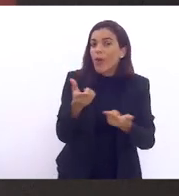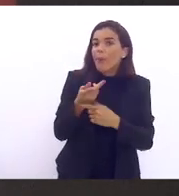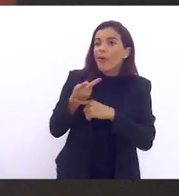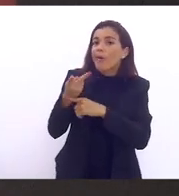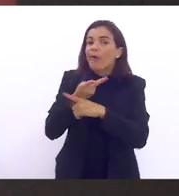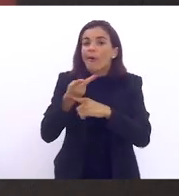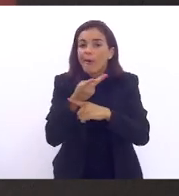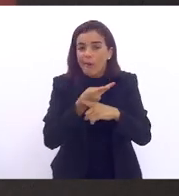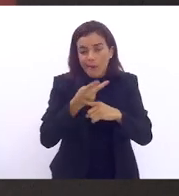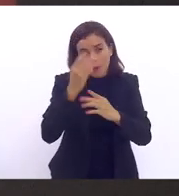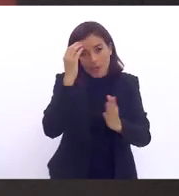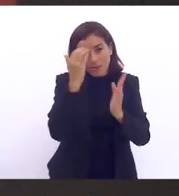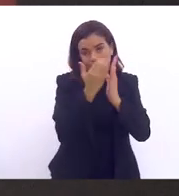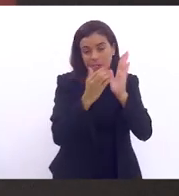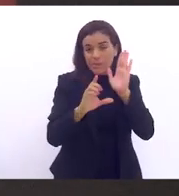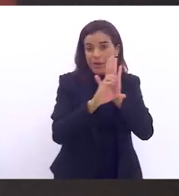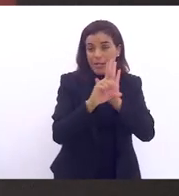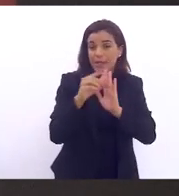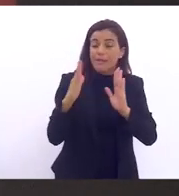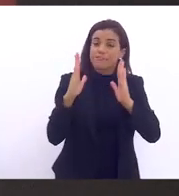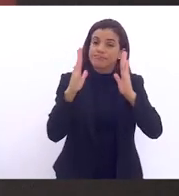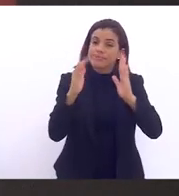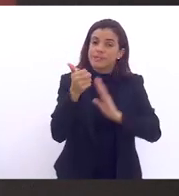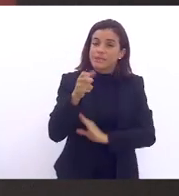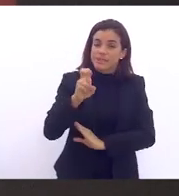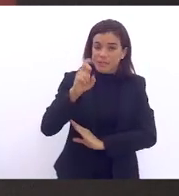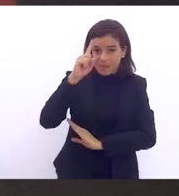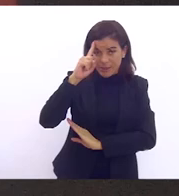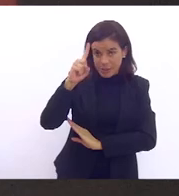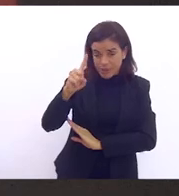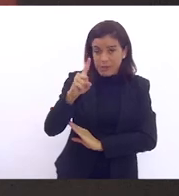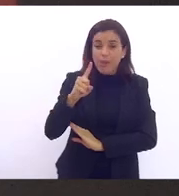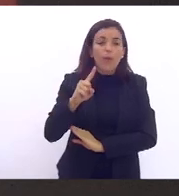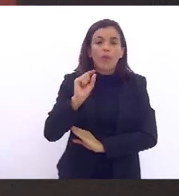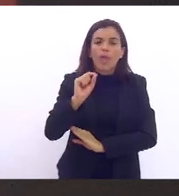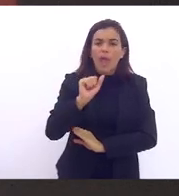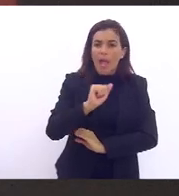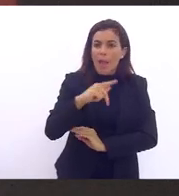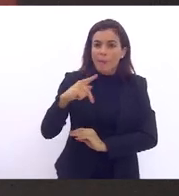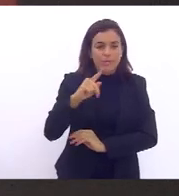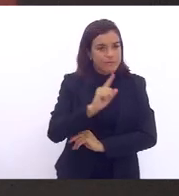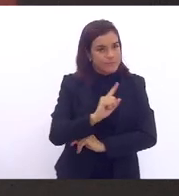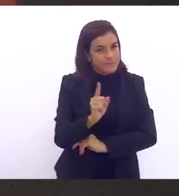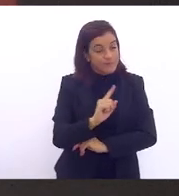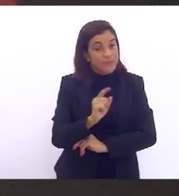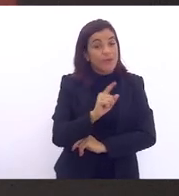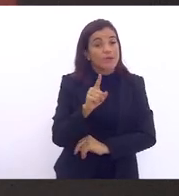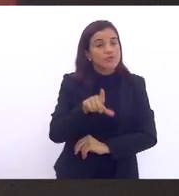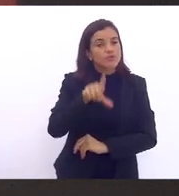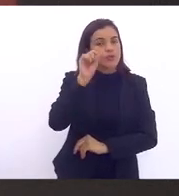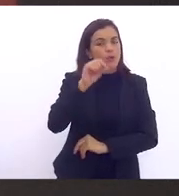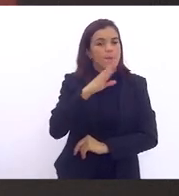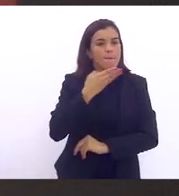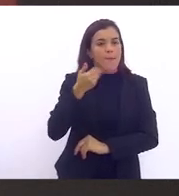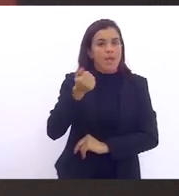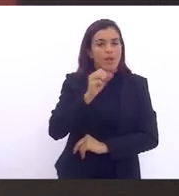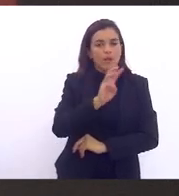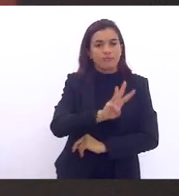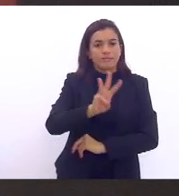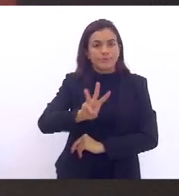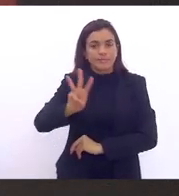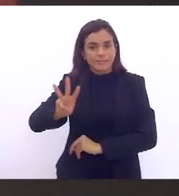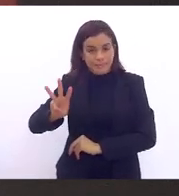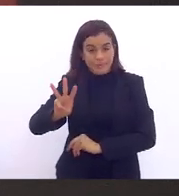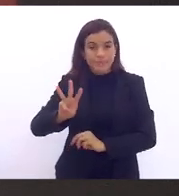cumprindo a lei desse pagamento até 15 dias nós colocamos não um aplicativo mas um site né a gente tem um aplicativo que você pode